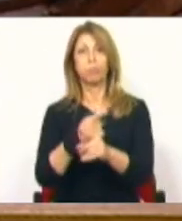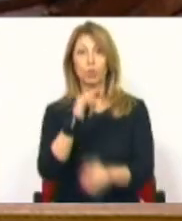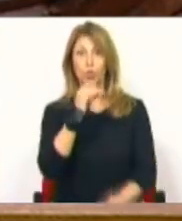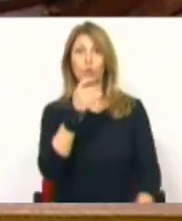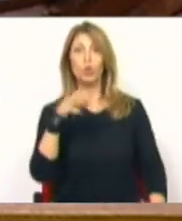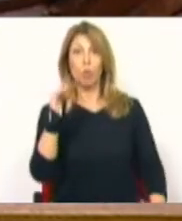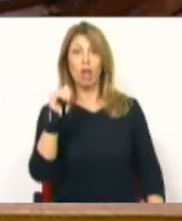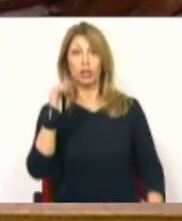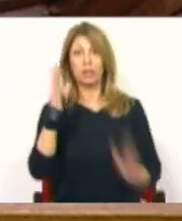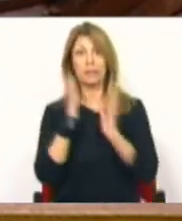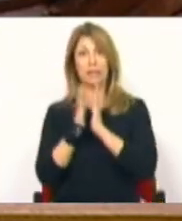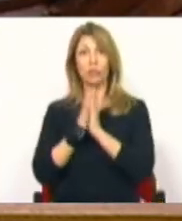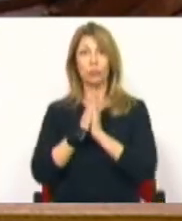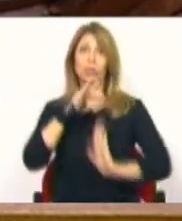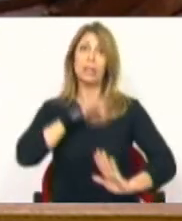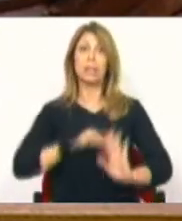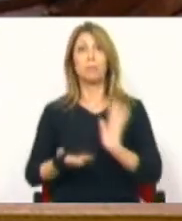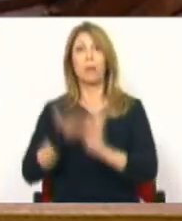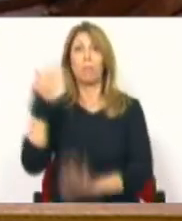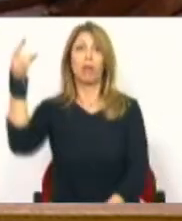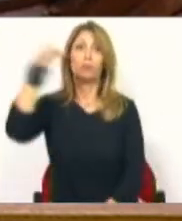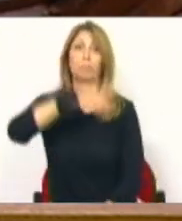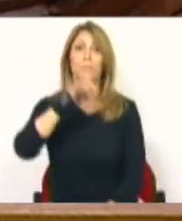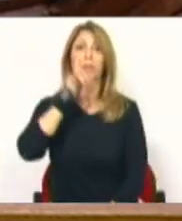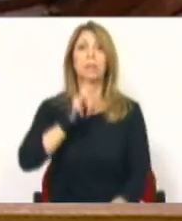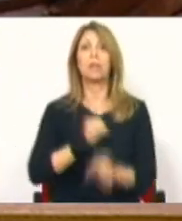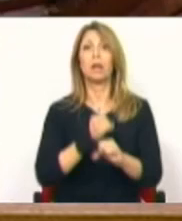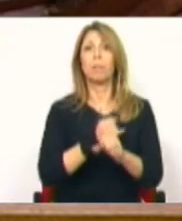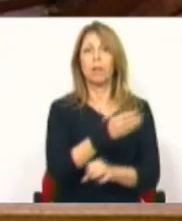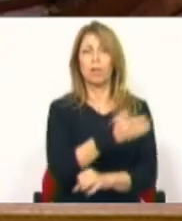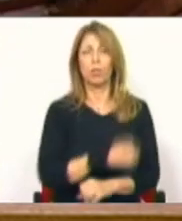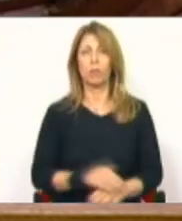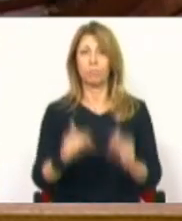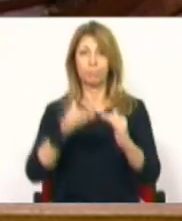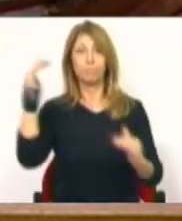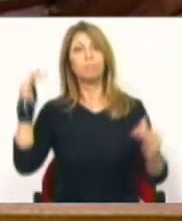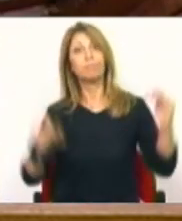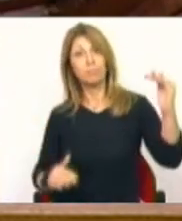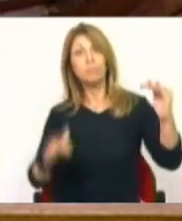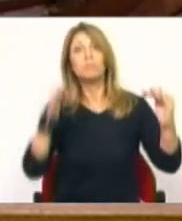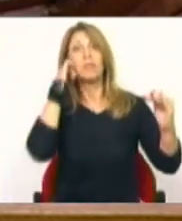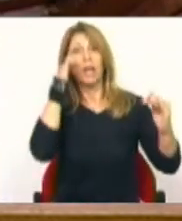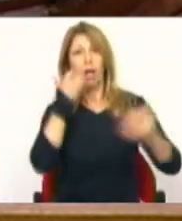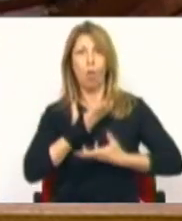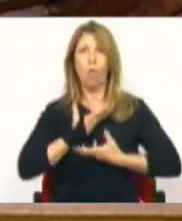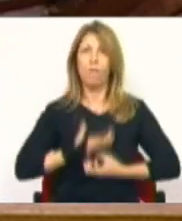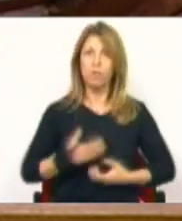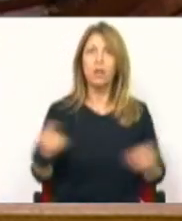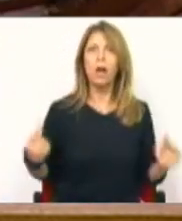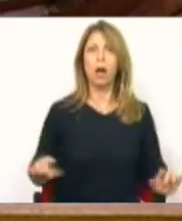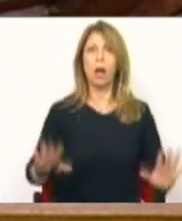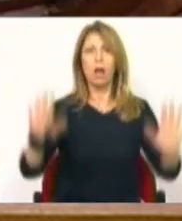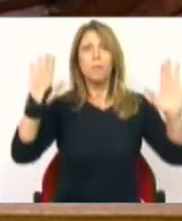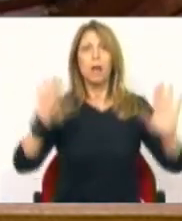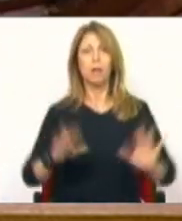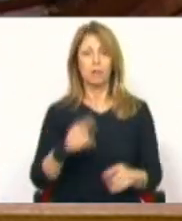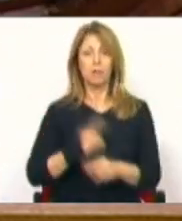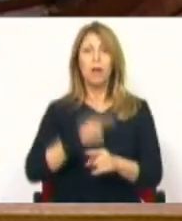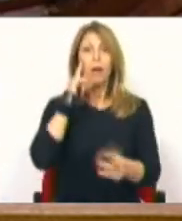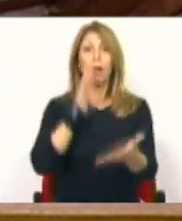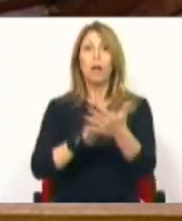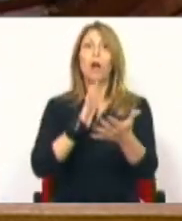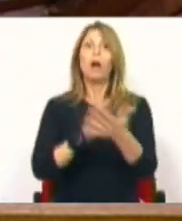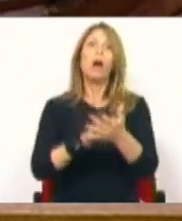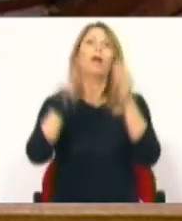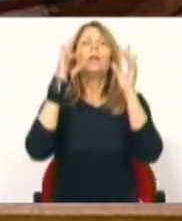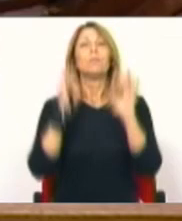pouco mais que essa trabalhadora. Estas desigualdades seriam por si só graves e ofensivas, mas além dos factos concretos